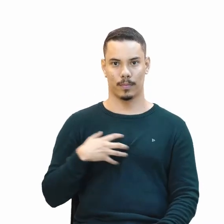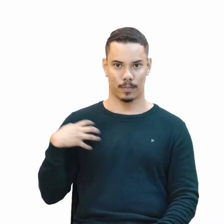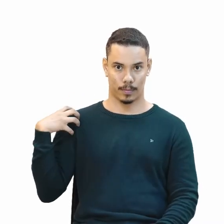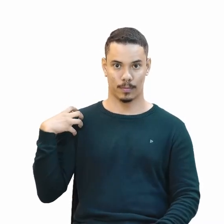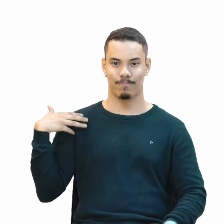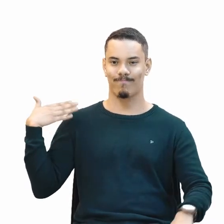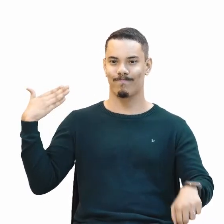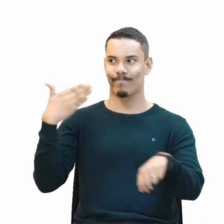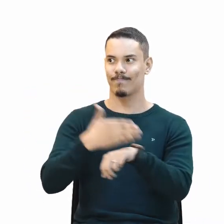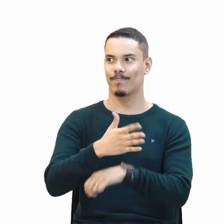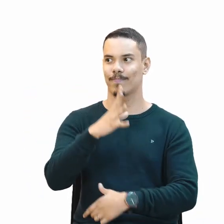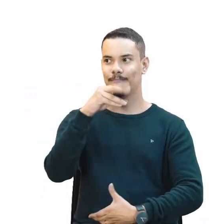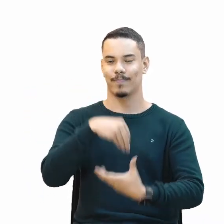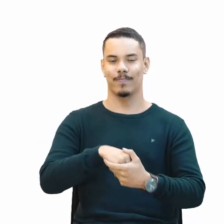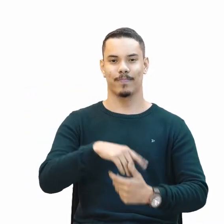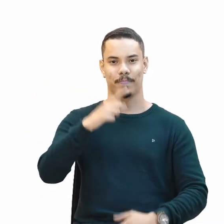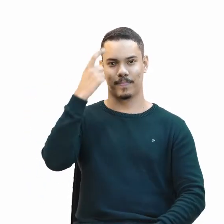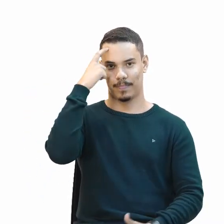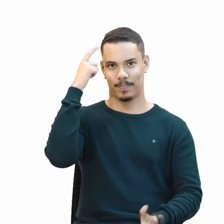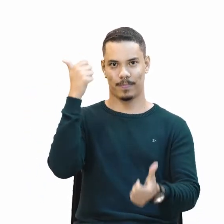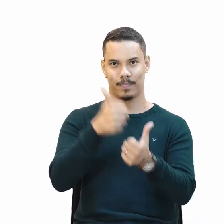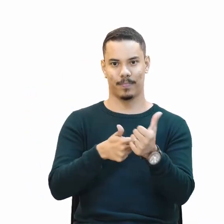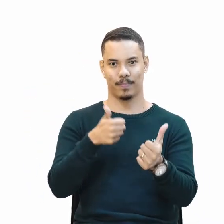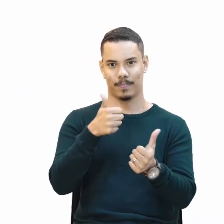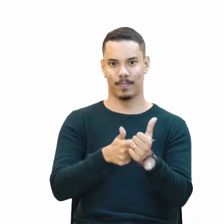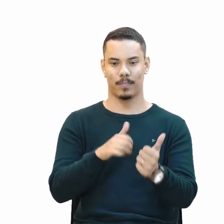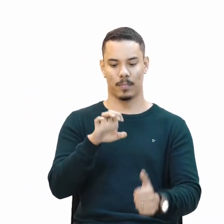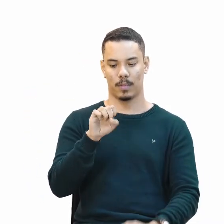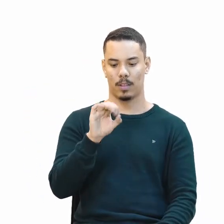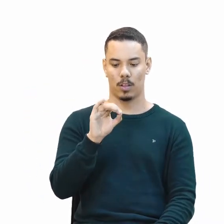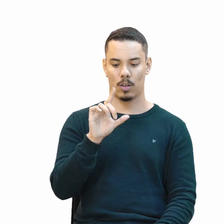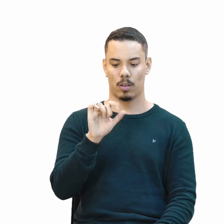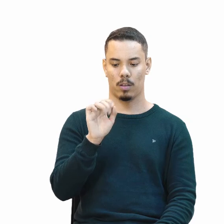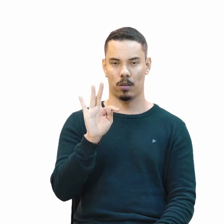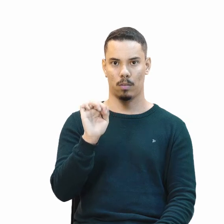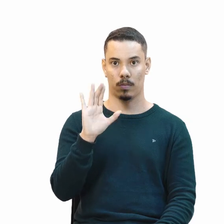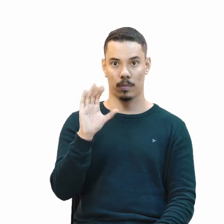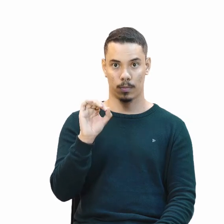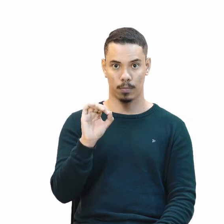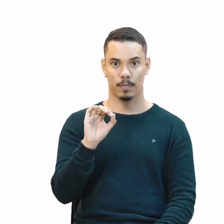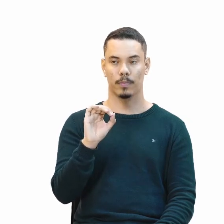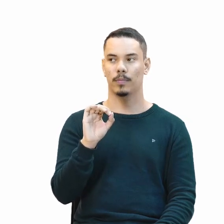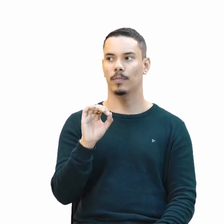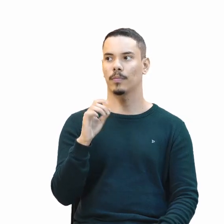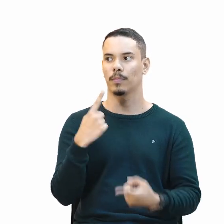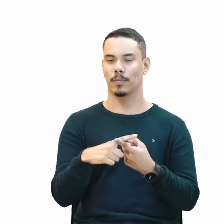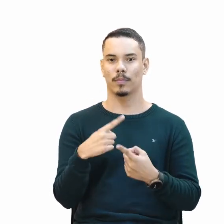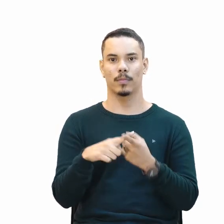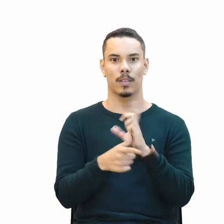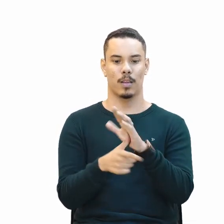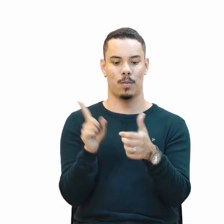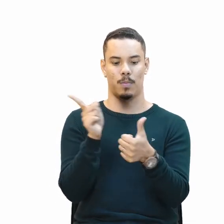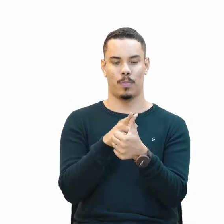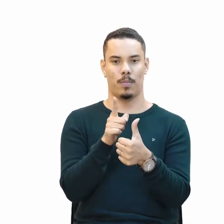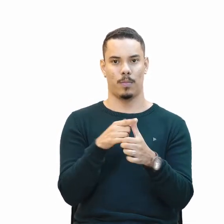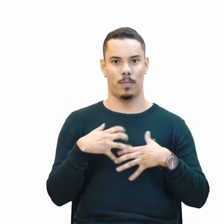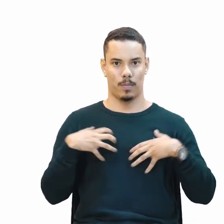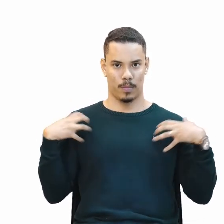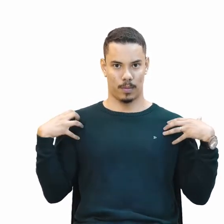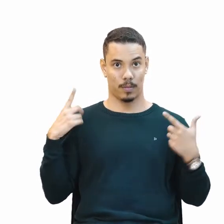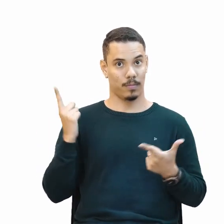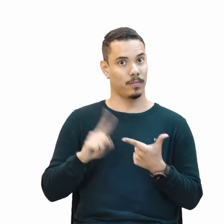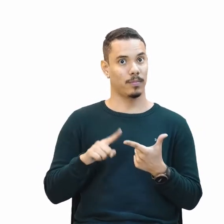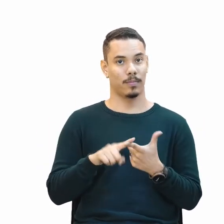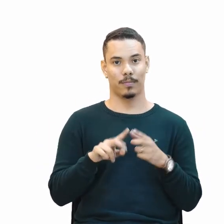profunda no pensamento escolástico. Na patrística temos o pensamento de Platão, agora na escolástica teremos